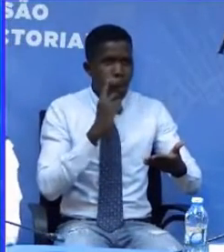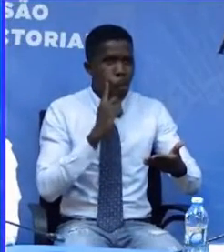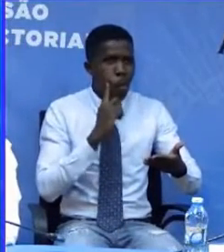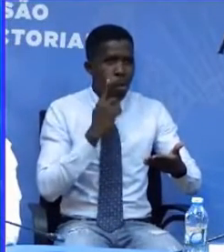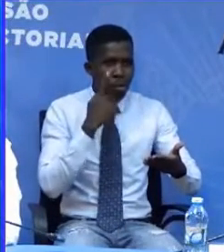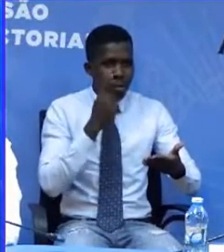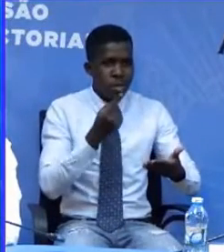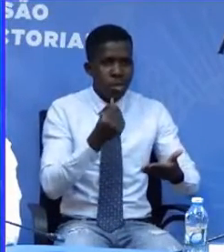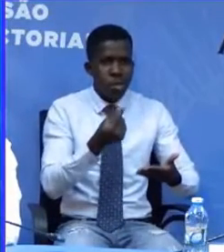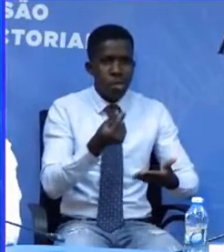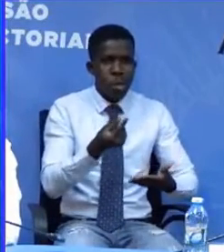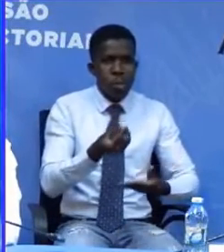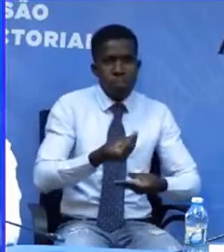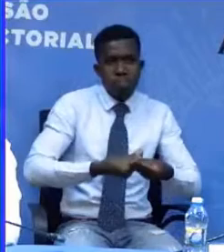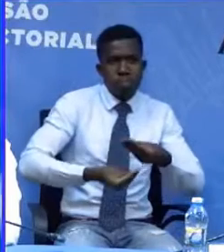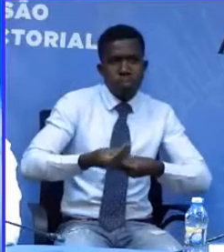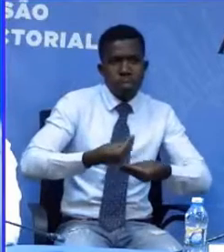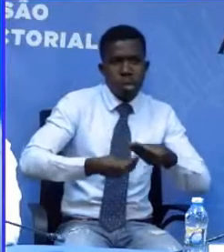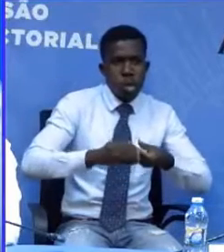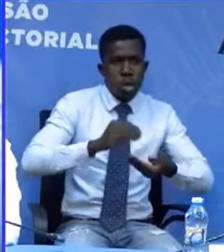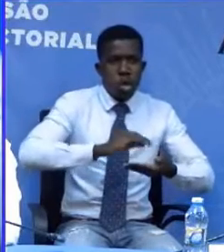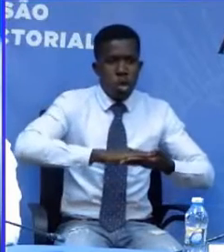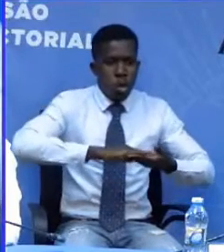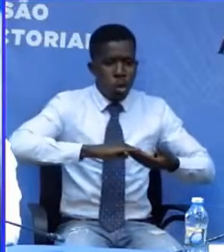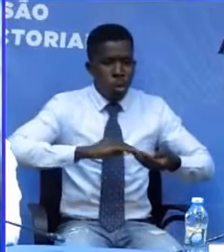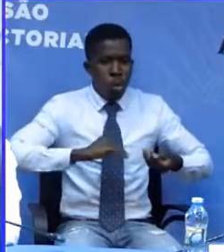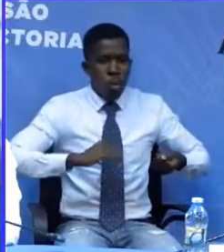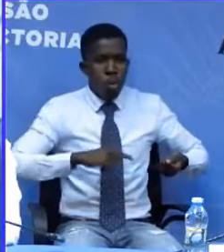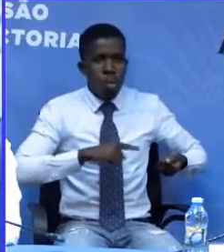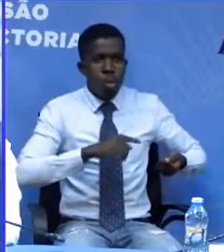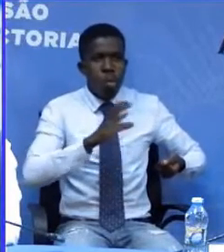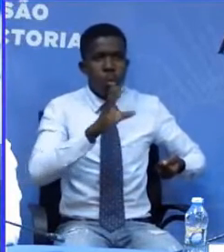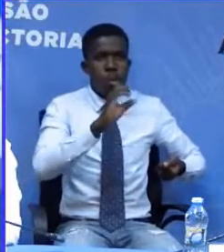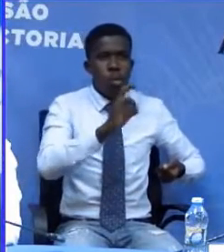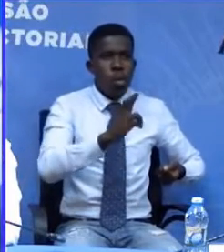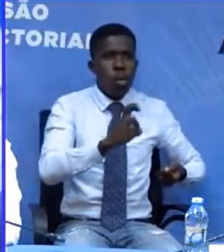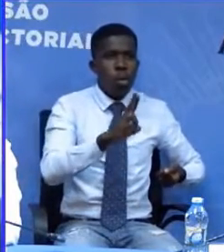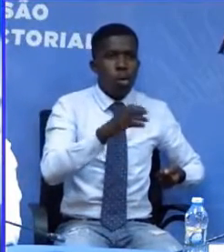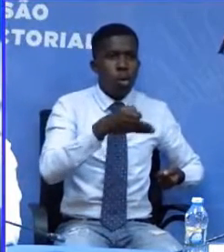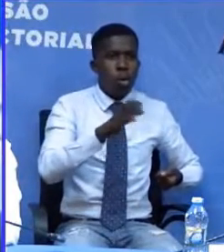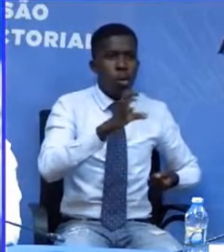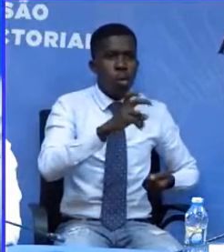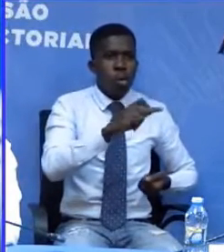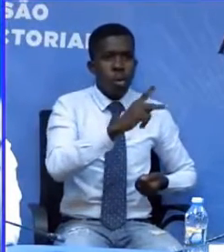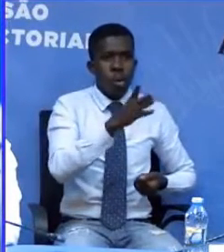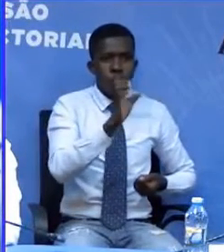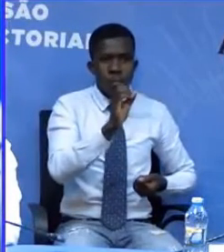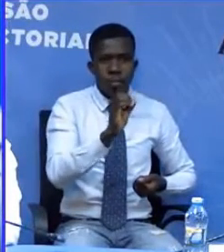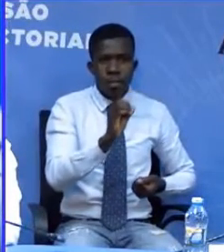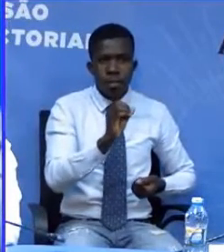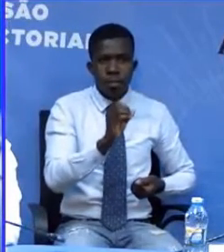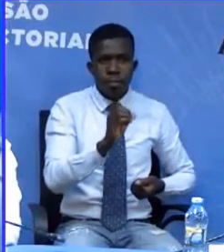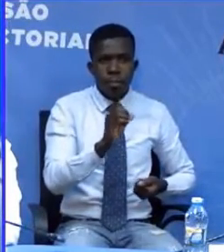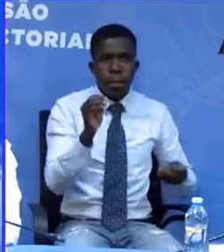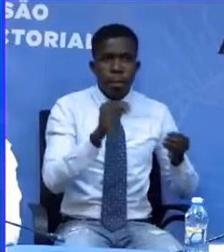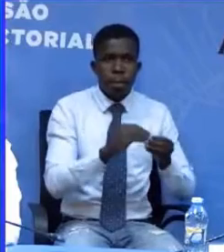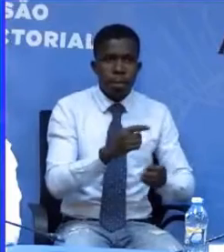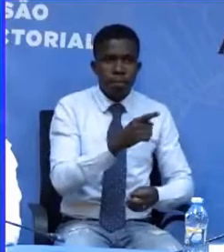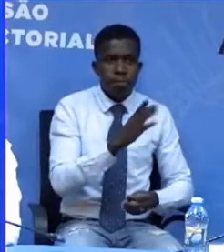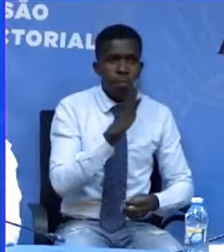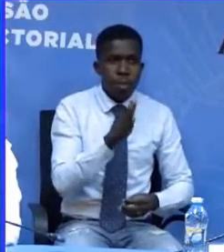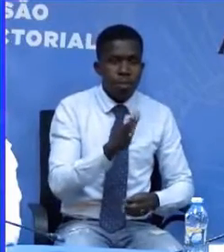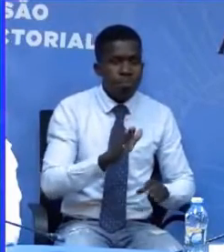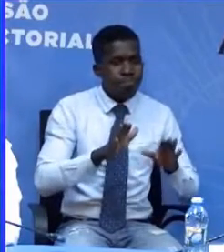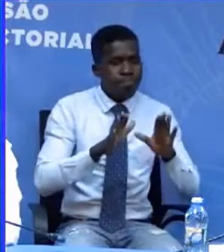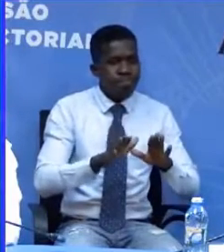em corrupção, etc. Eu agradecia vivamente que fosse valorizado o esforço que